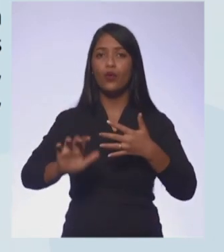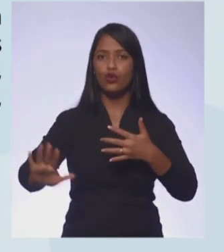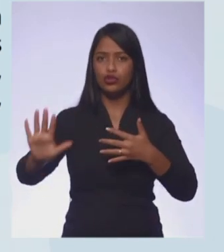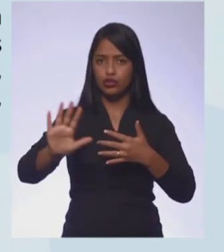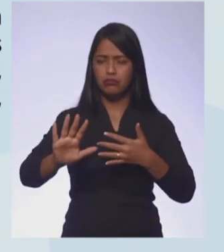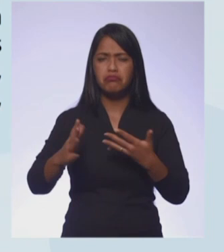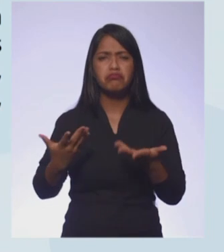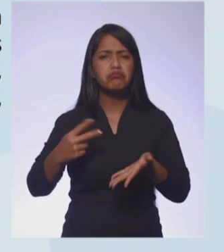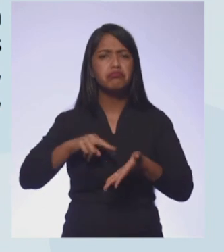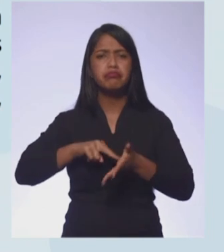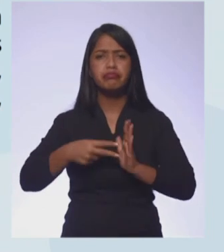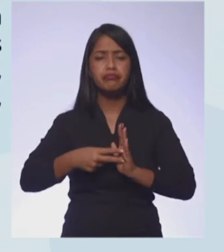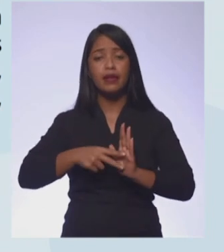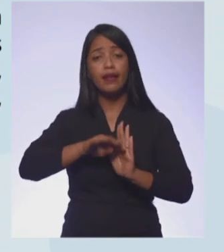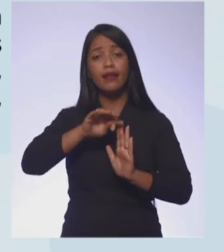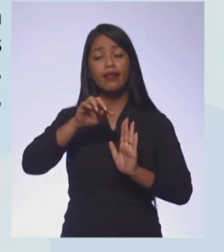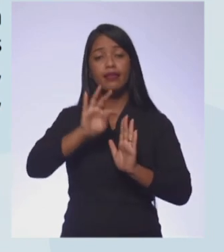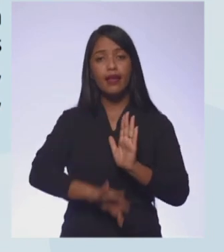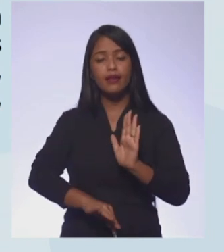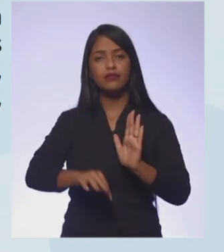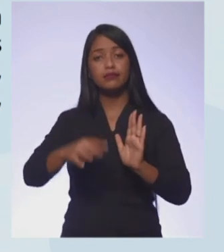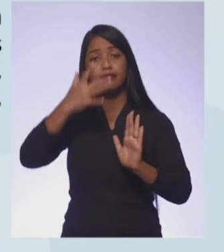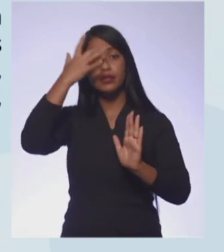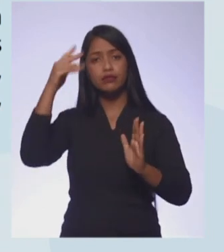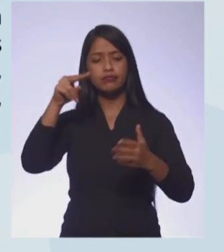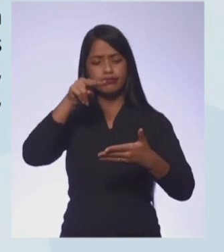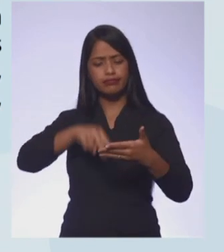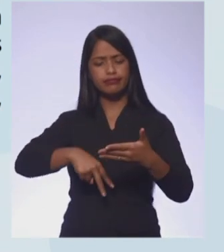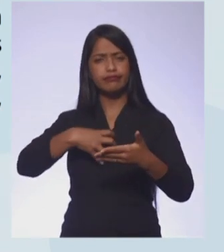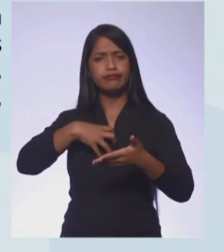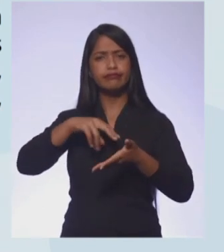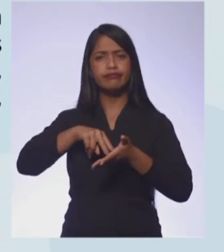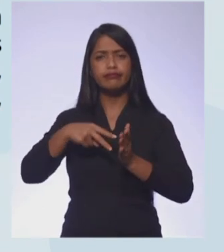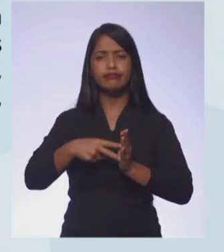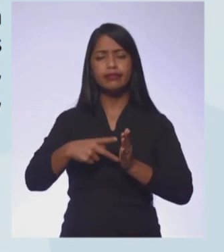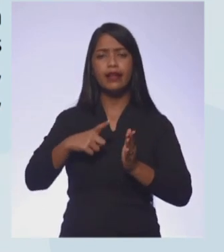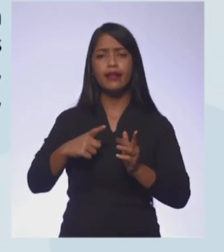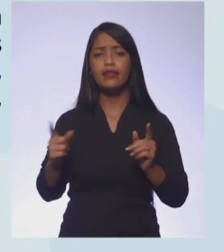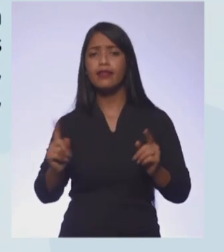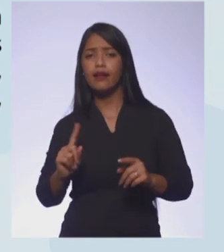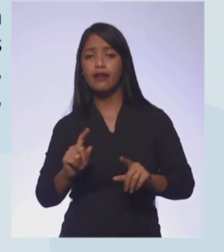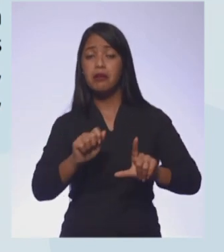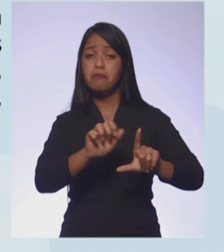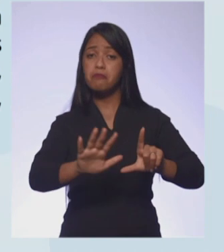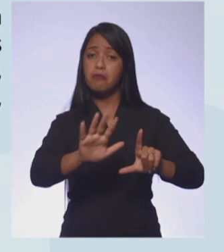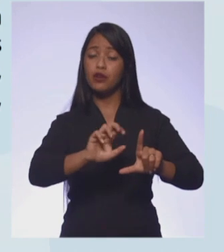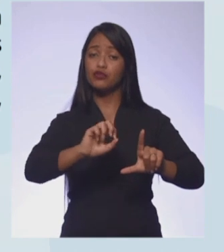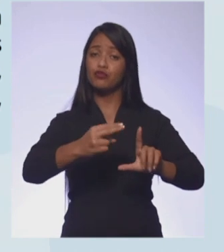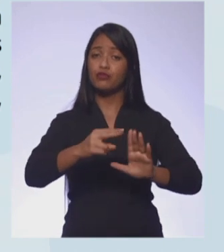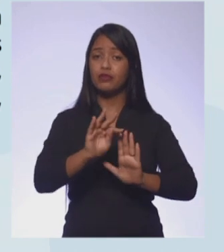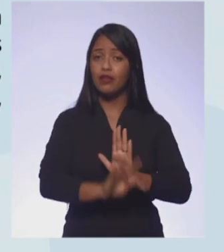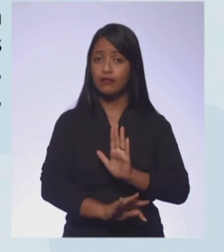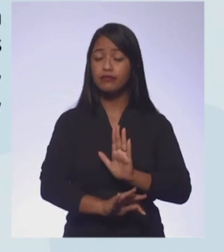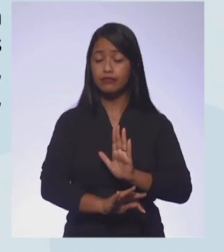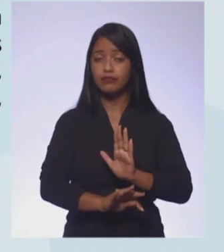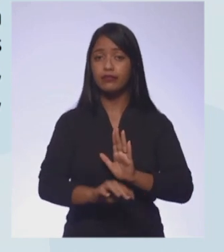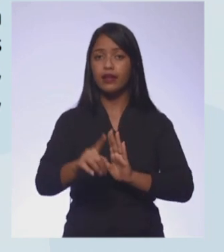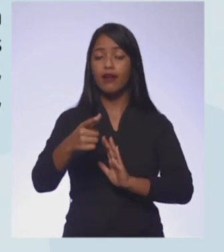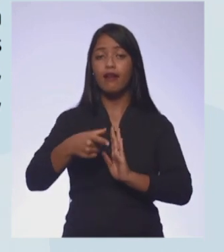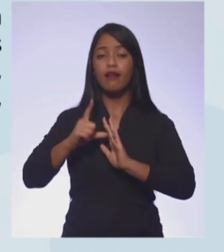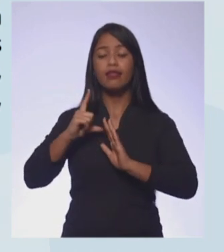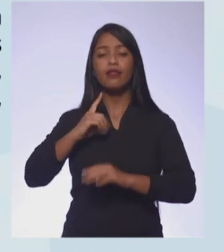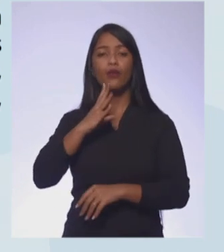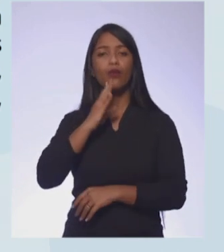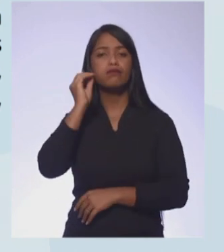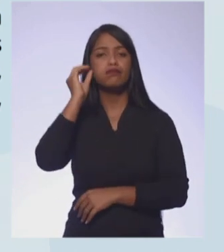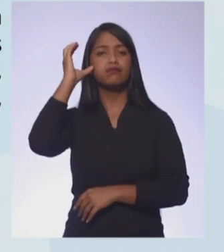leitor atribui sentido aos textos, sejam eles verbais ou não verbais, aplicando os diversos conhecimentos para atribuir